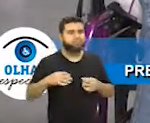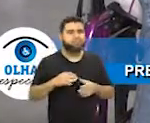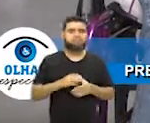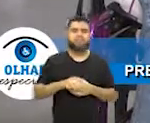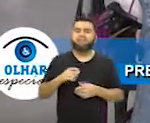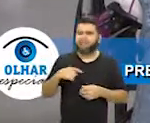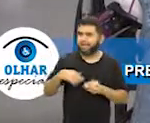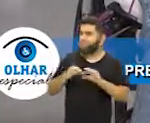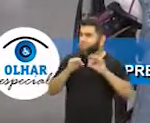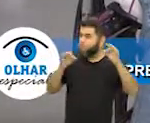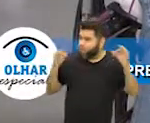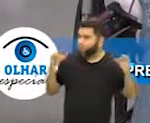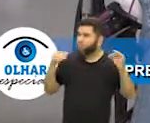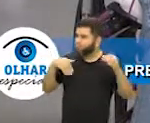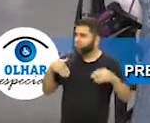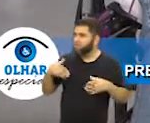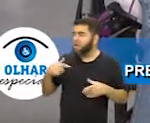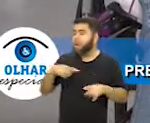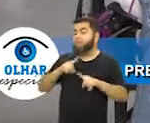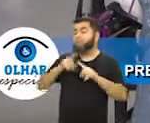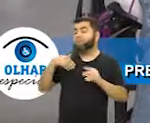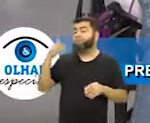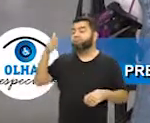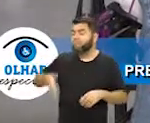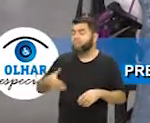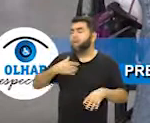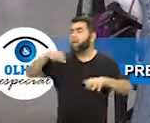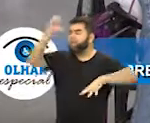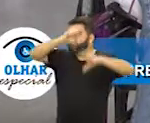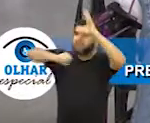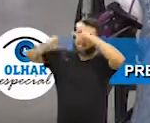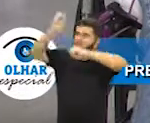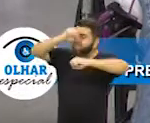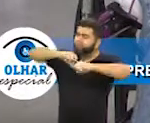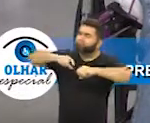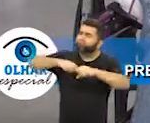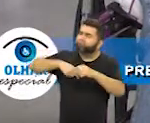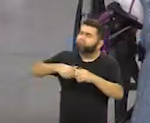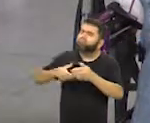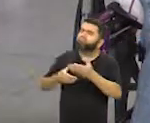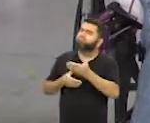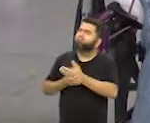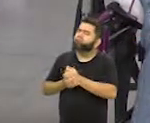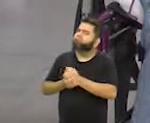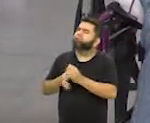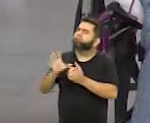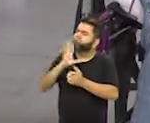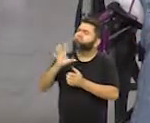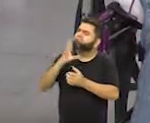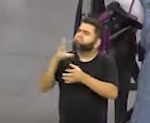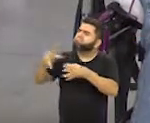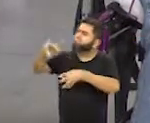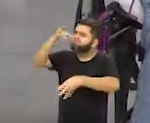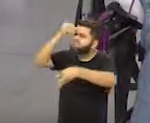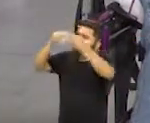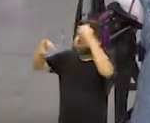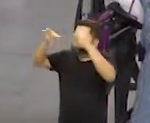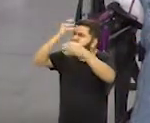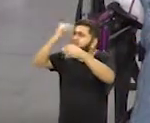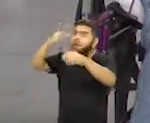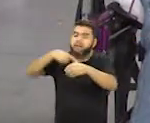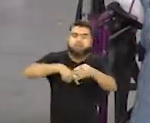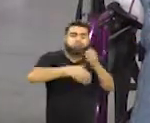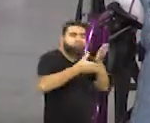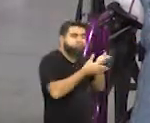e aprimoramento para o nosso conselho e para o nosso município também, para que a gente possa crescer,